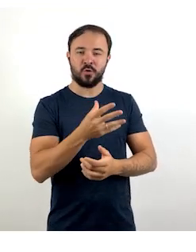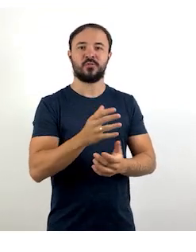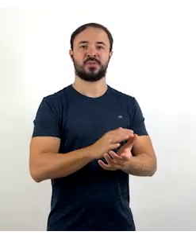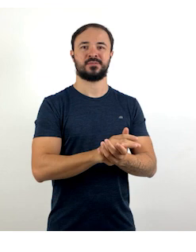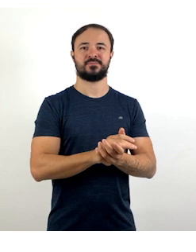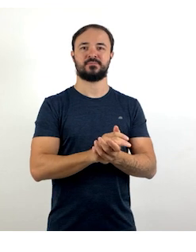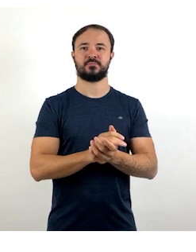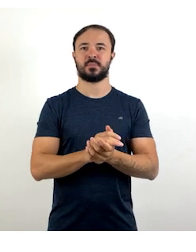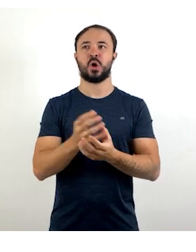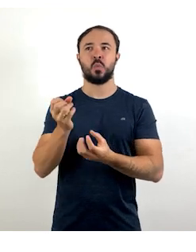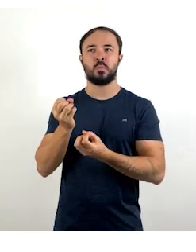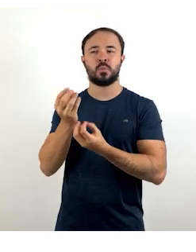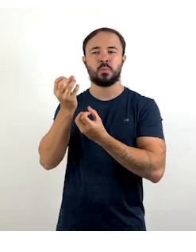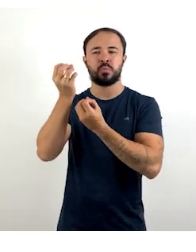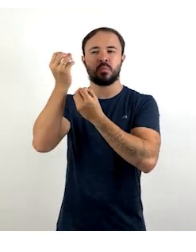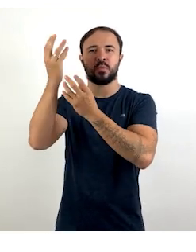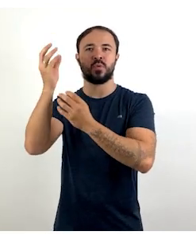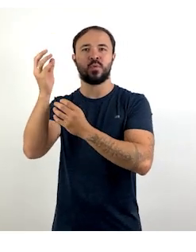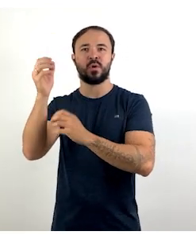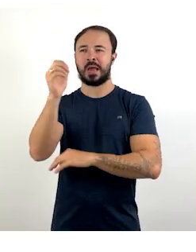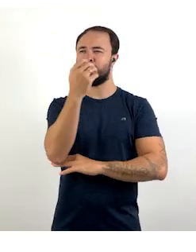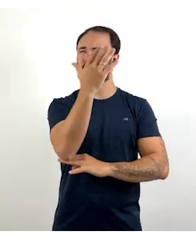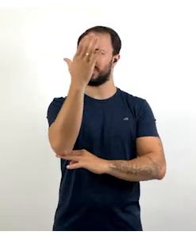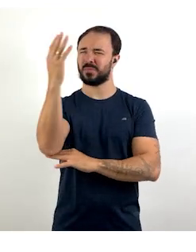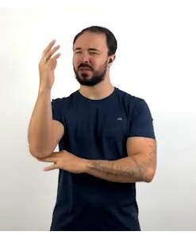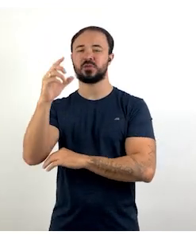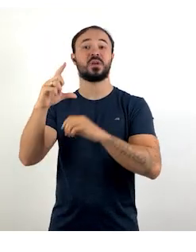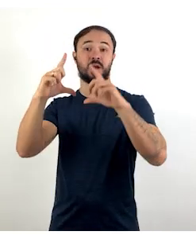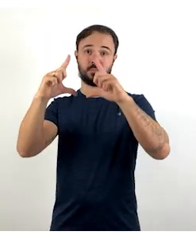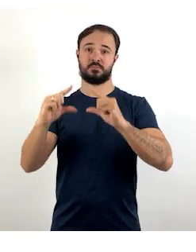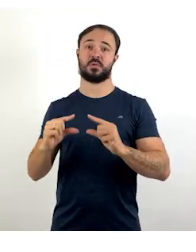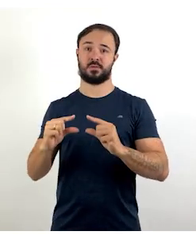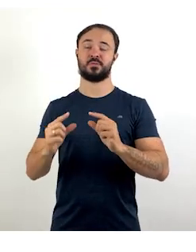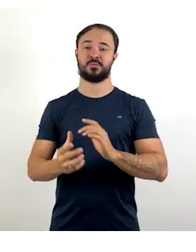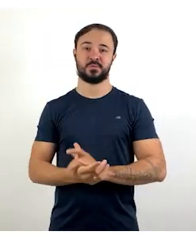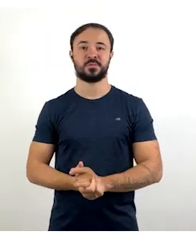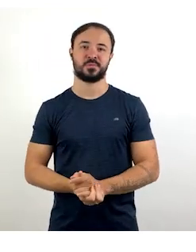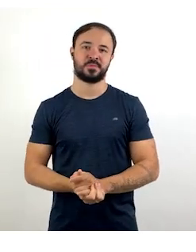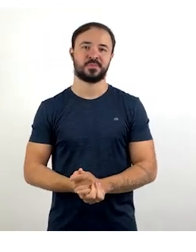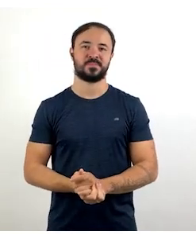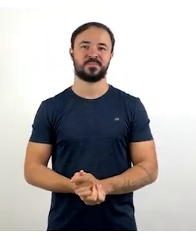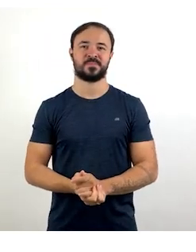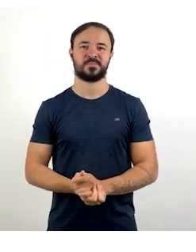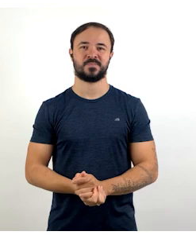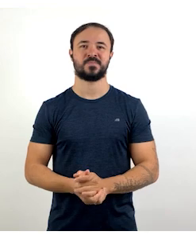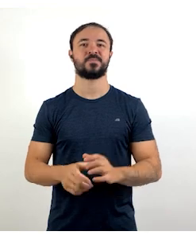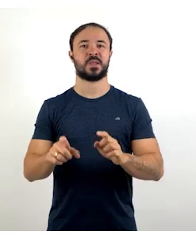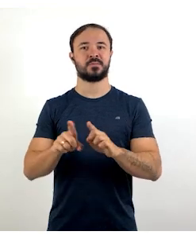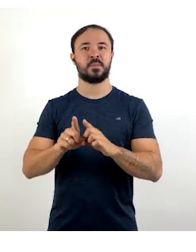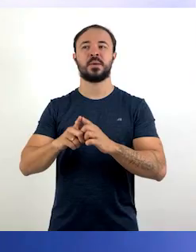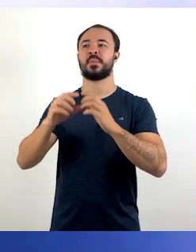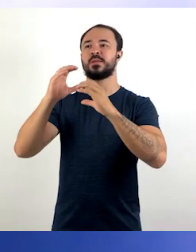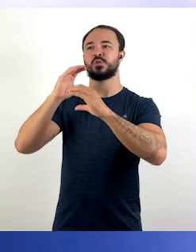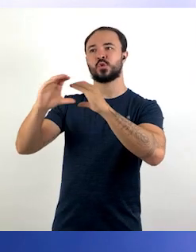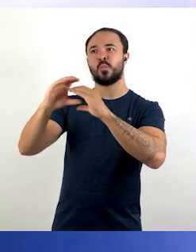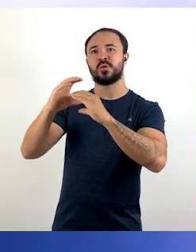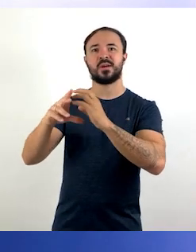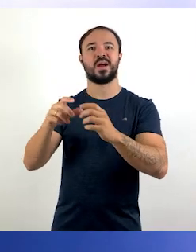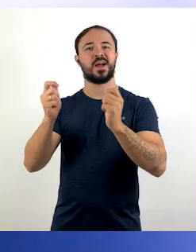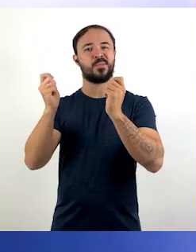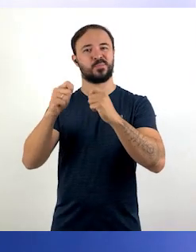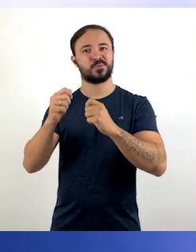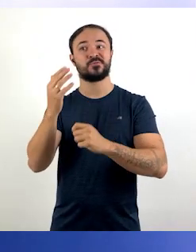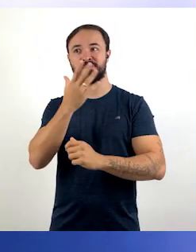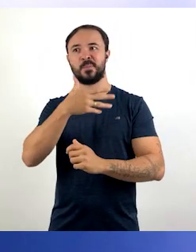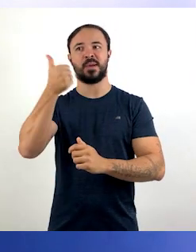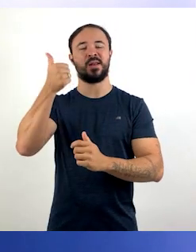menos poluente e mais eficiente de transportar, de usar produtos eletrônicos e de comunicação.